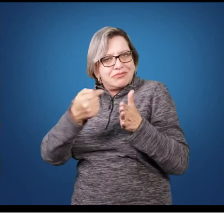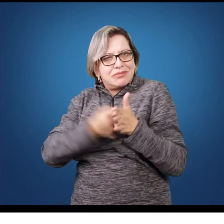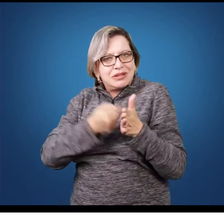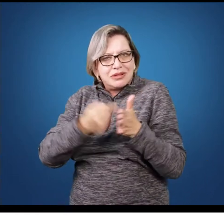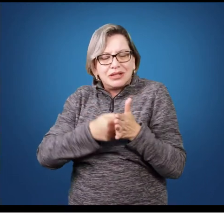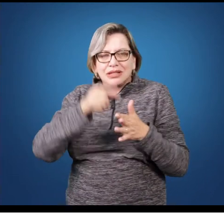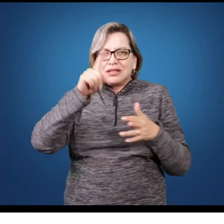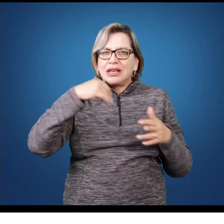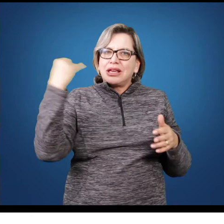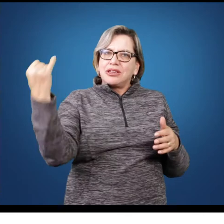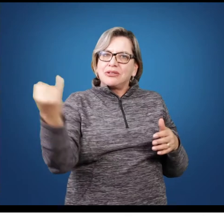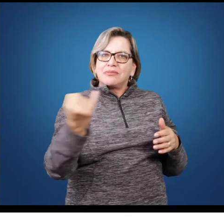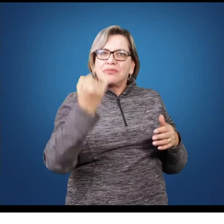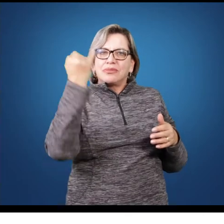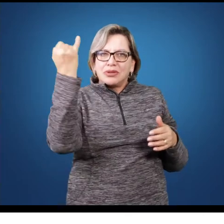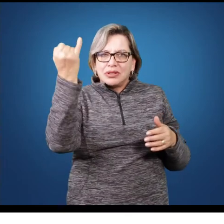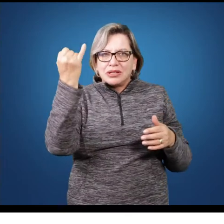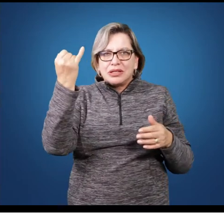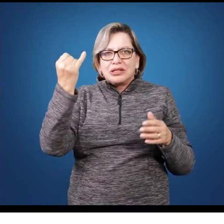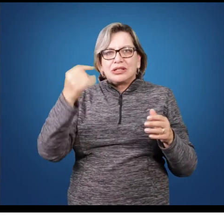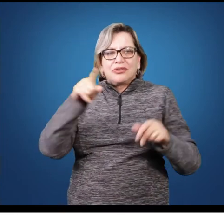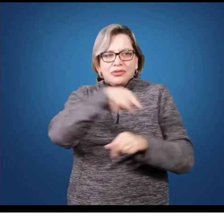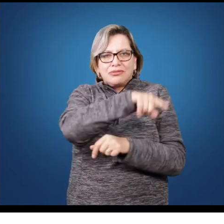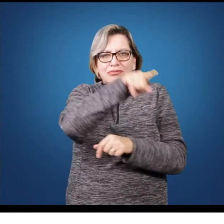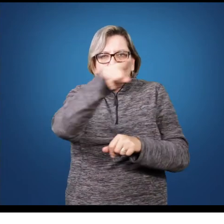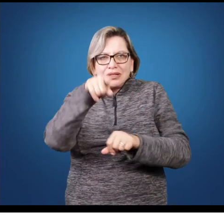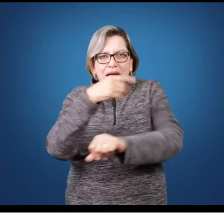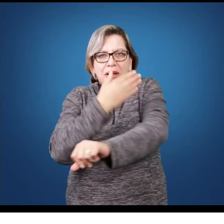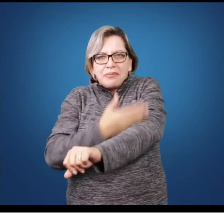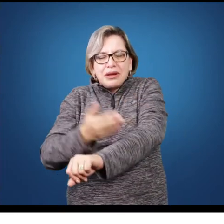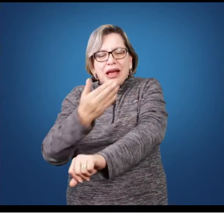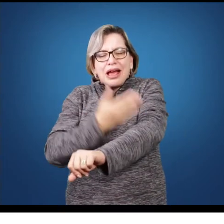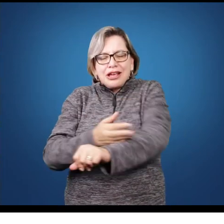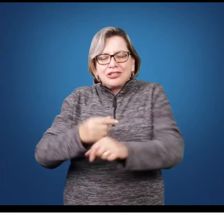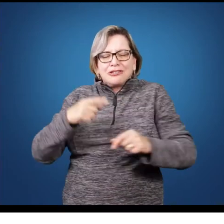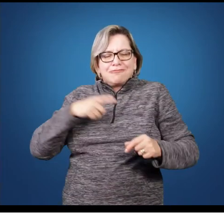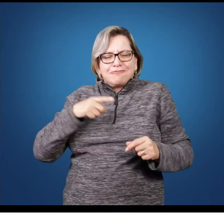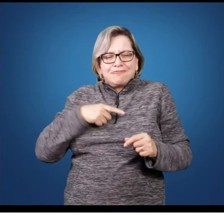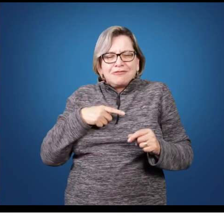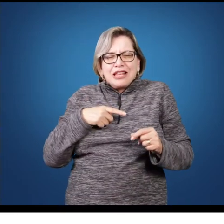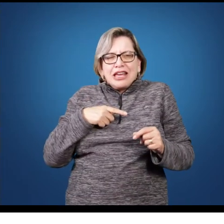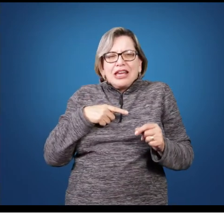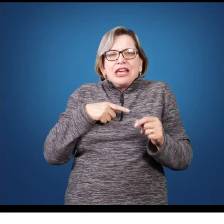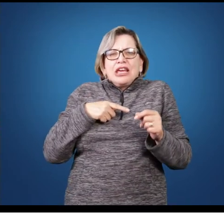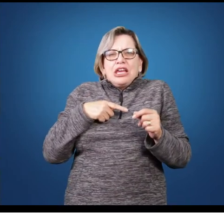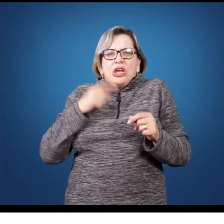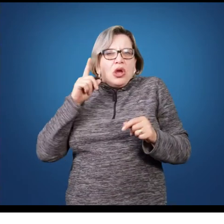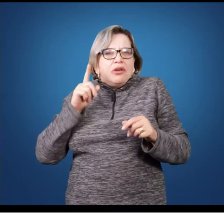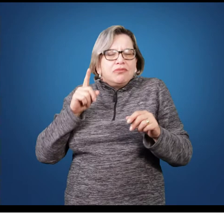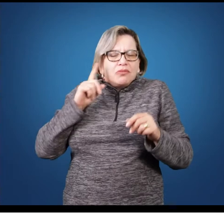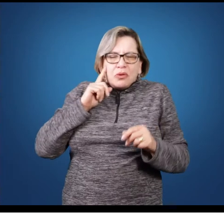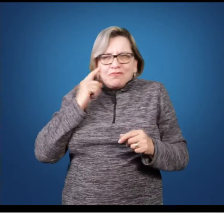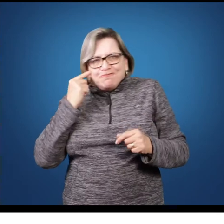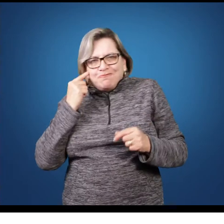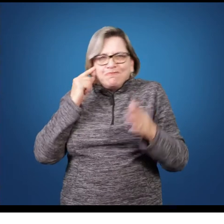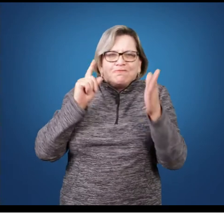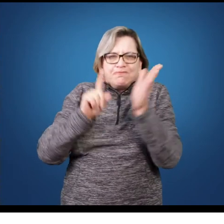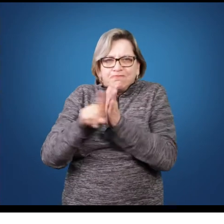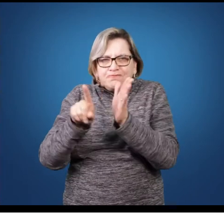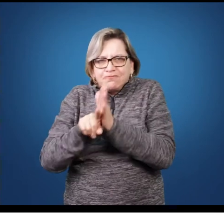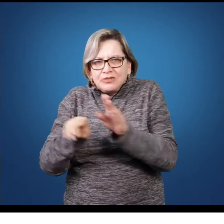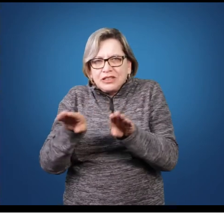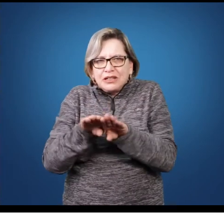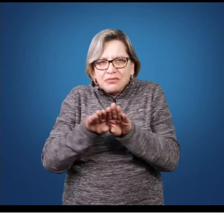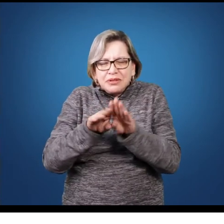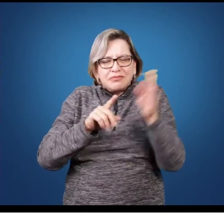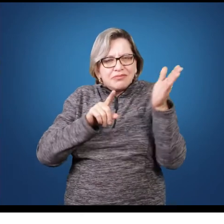é importante que no dia da comunidade de prática vocês levem as dúvidas, as considerações que vocês têm em relação à estruturação